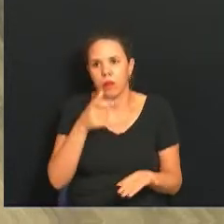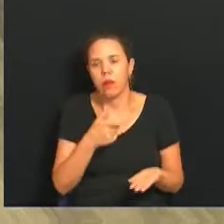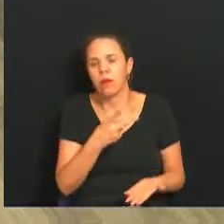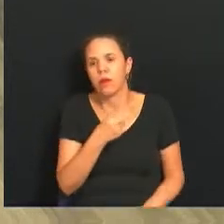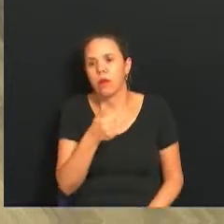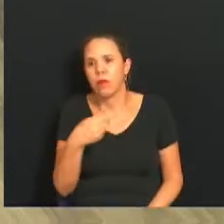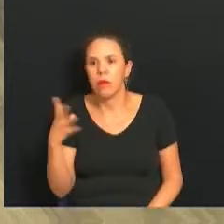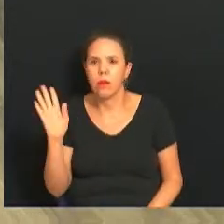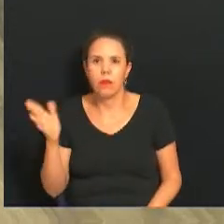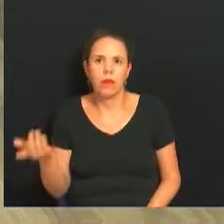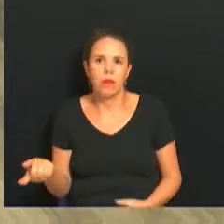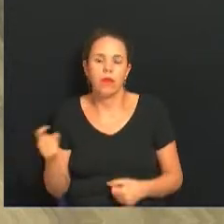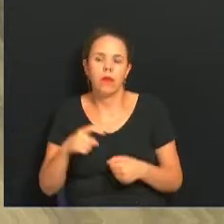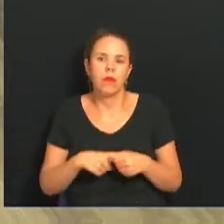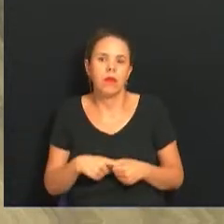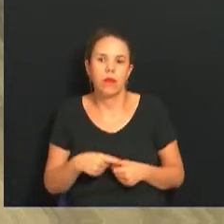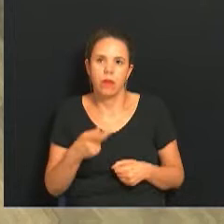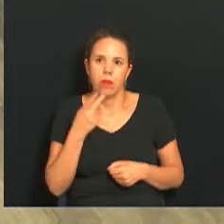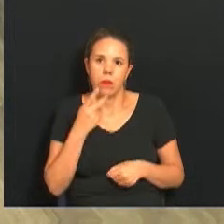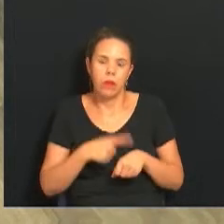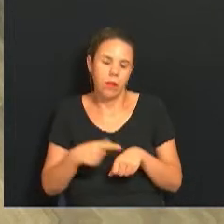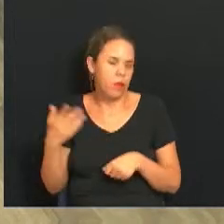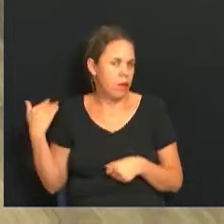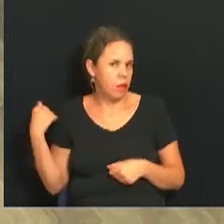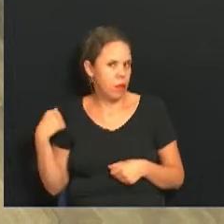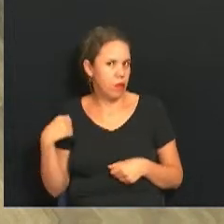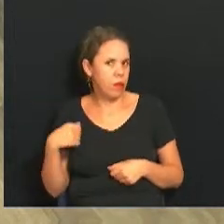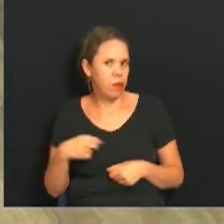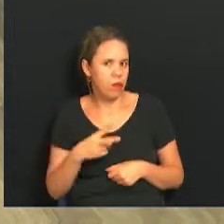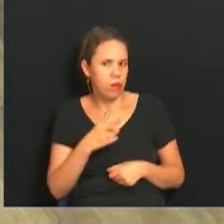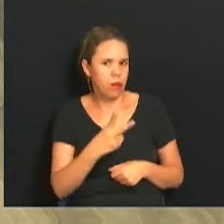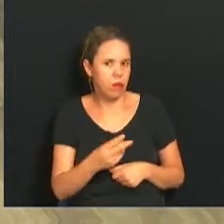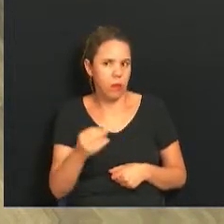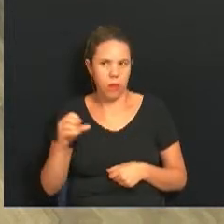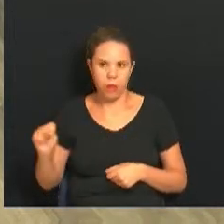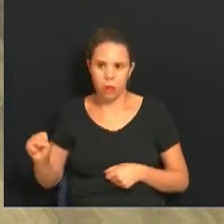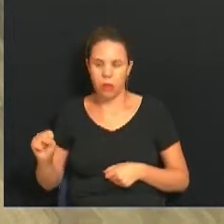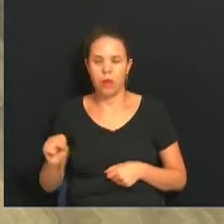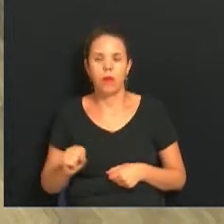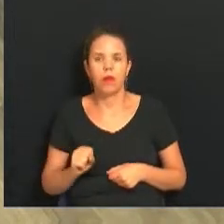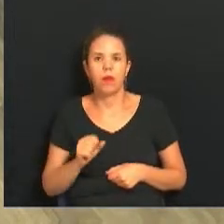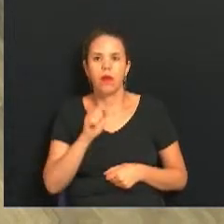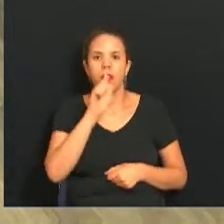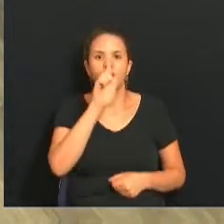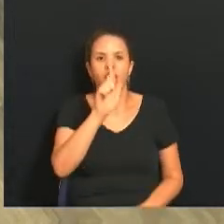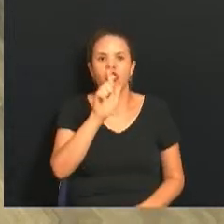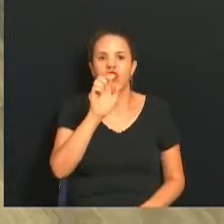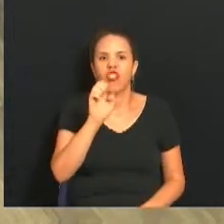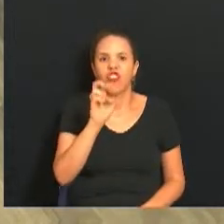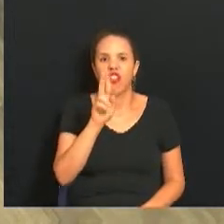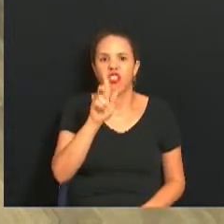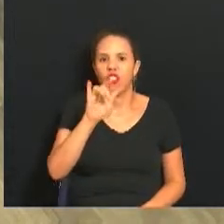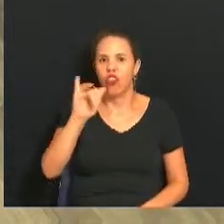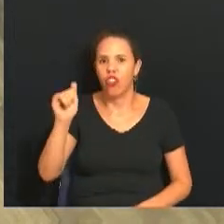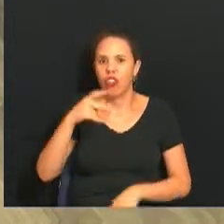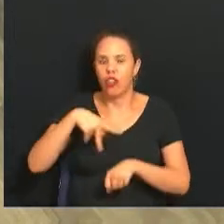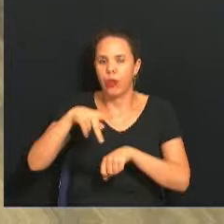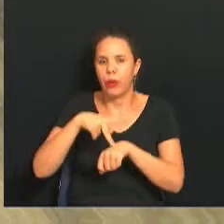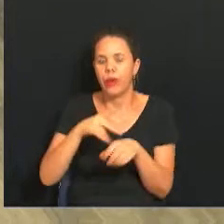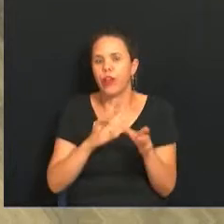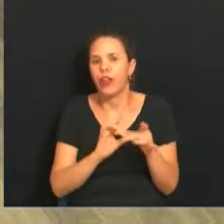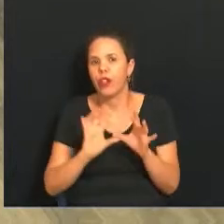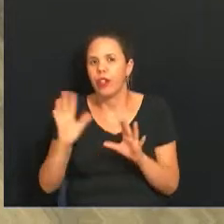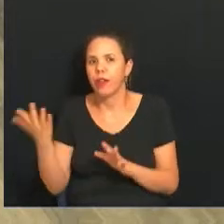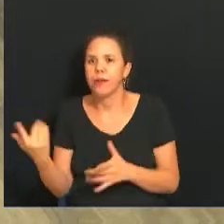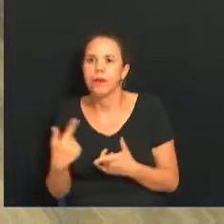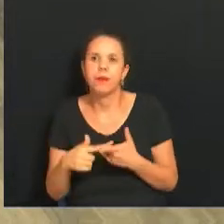já vou voltar até um pouquinho no tempo, professor, até 2008 ali na Geórgia, para saber um pouquinho sobre este contexto, se tem